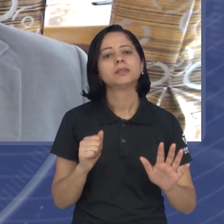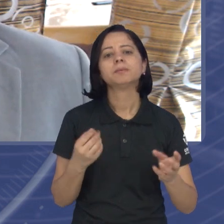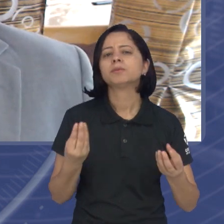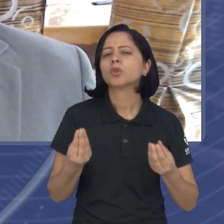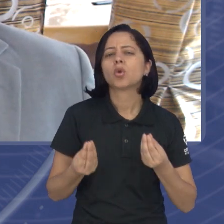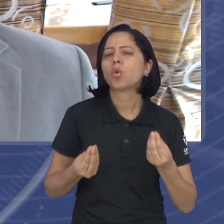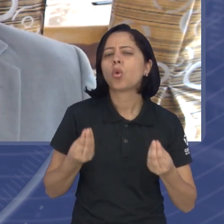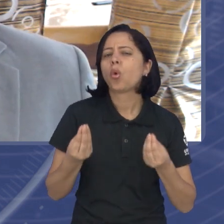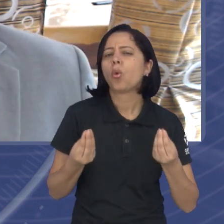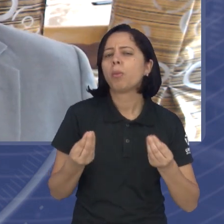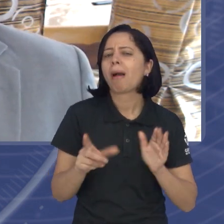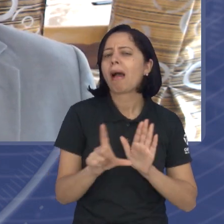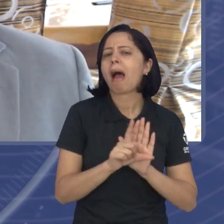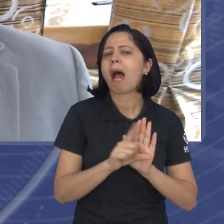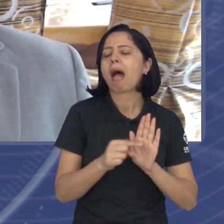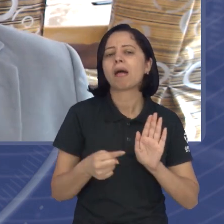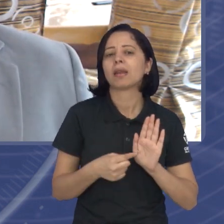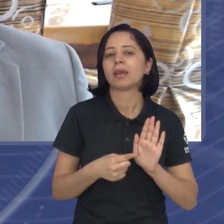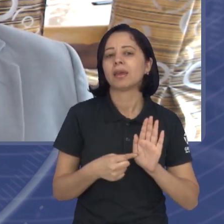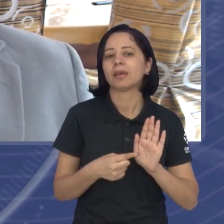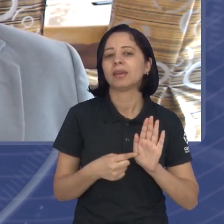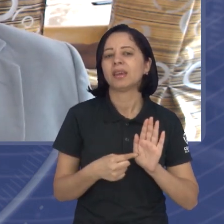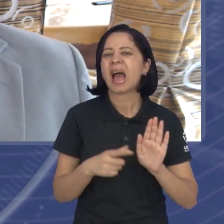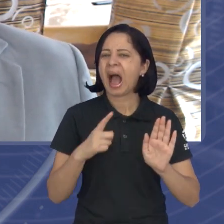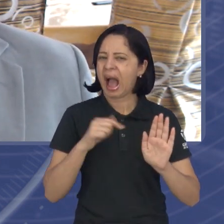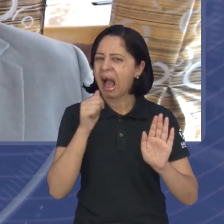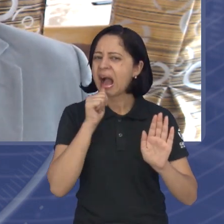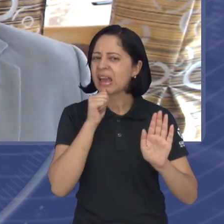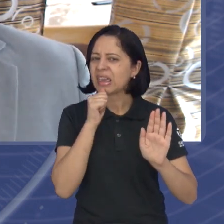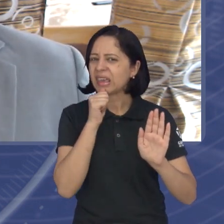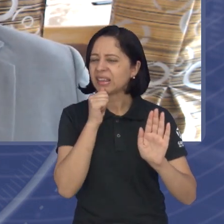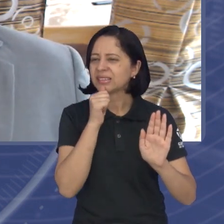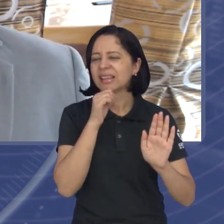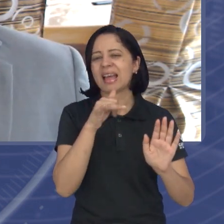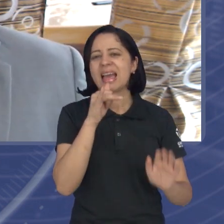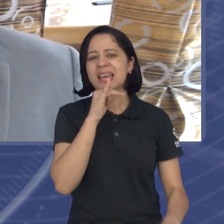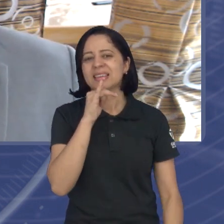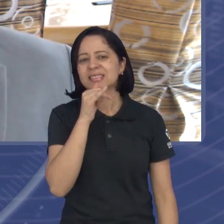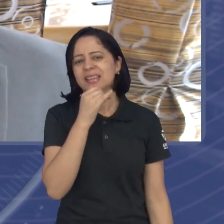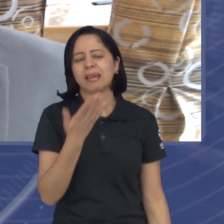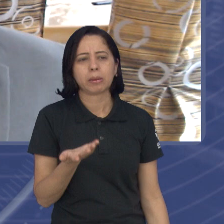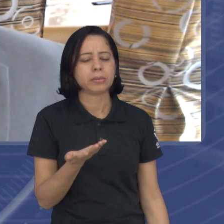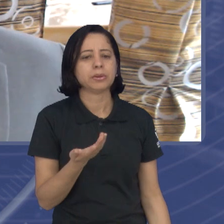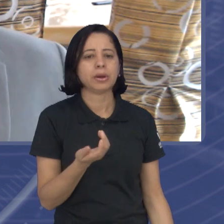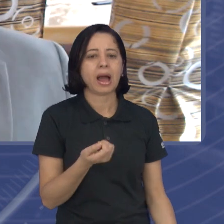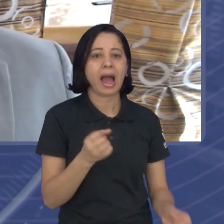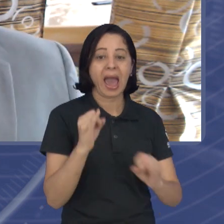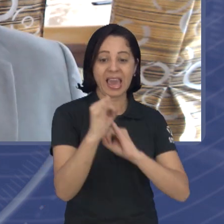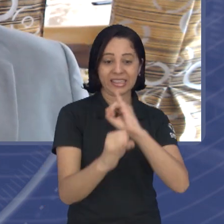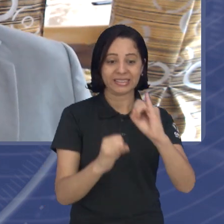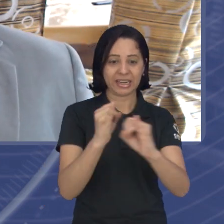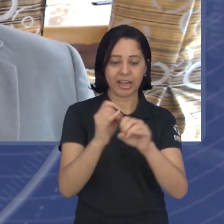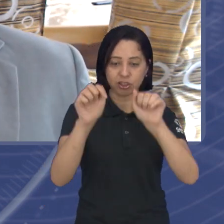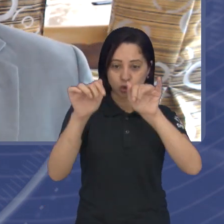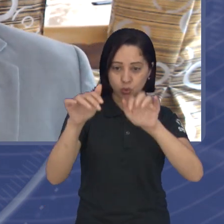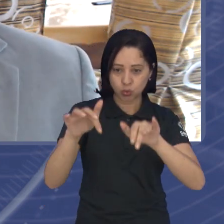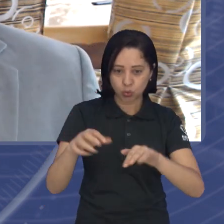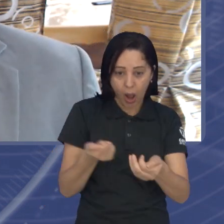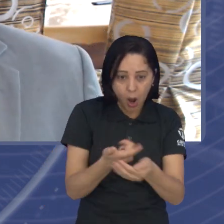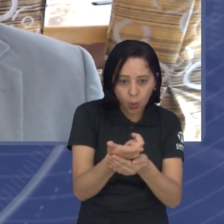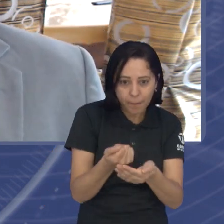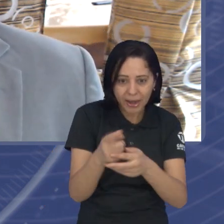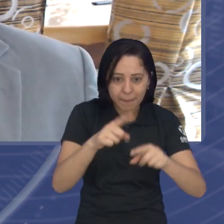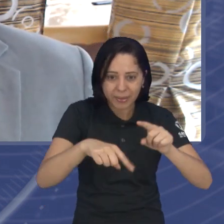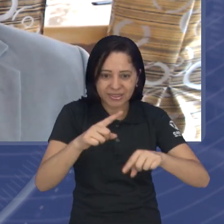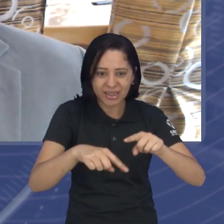nossa legislação? Ainda é muito burocrático para conseguir sanar, no caso de uma compra online ou não? É